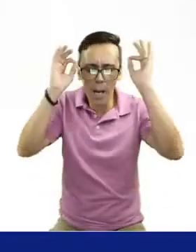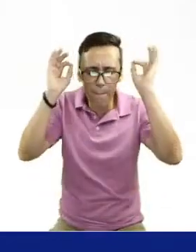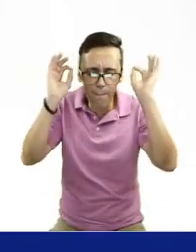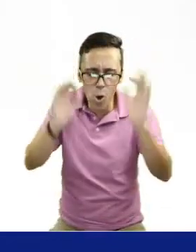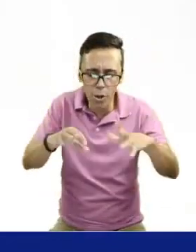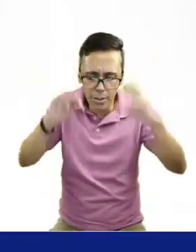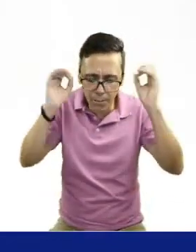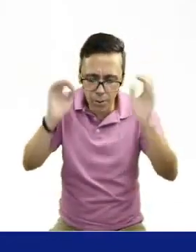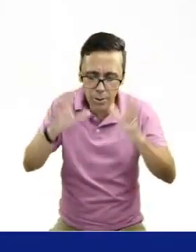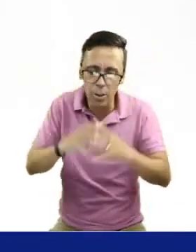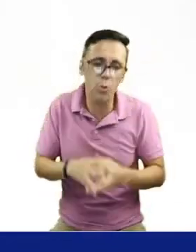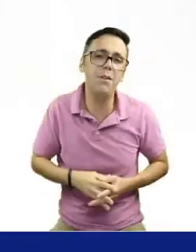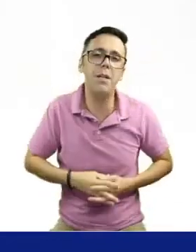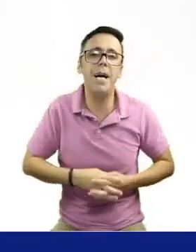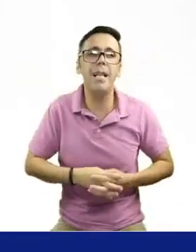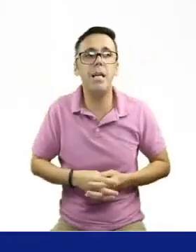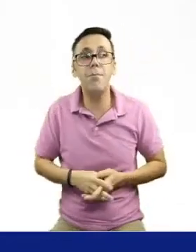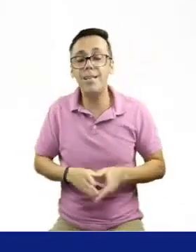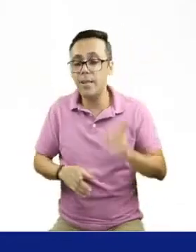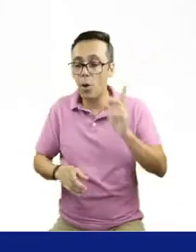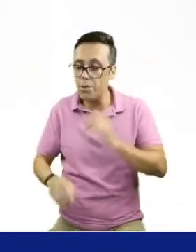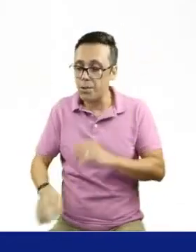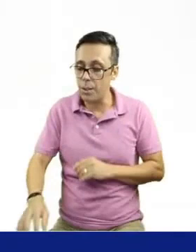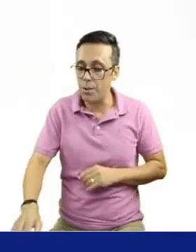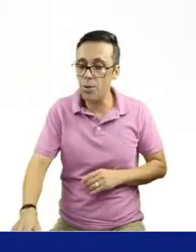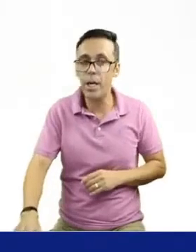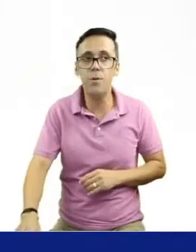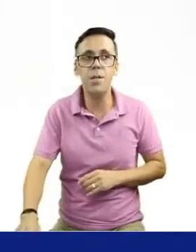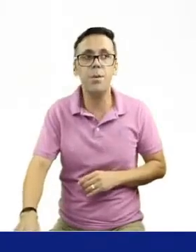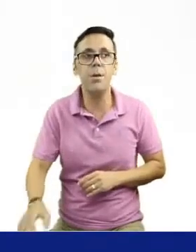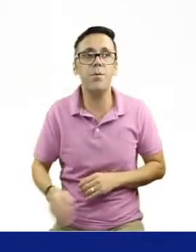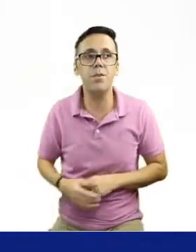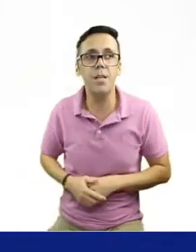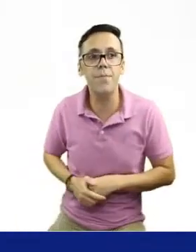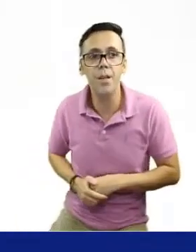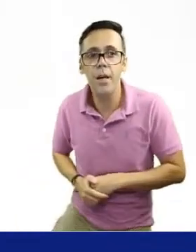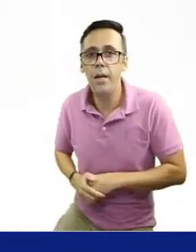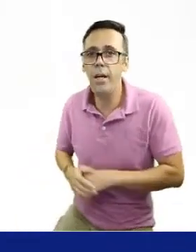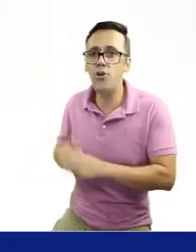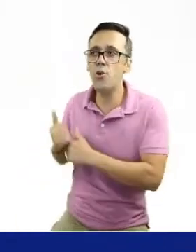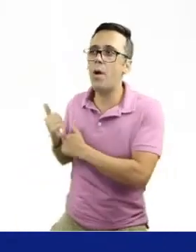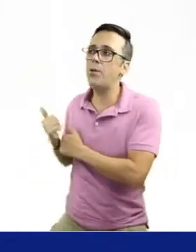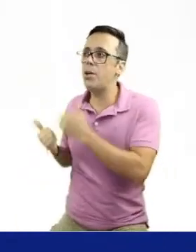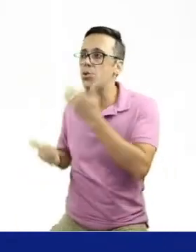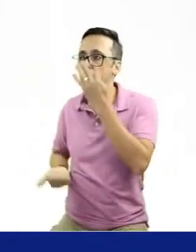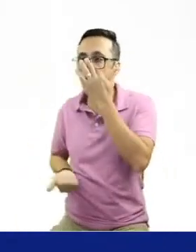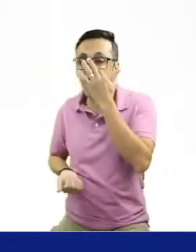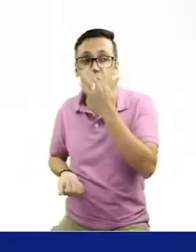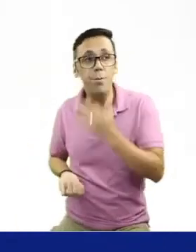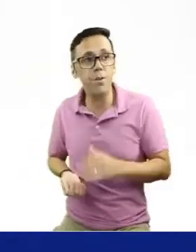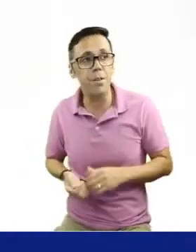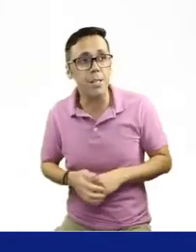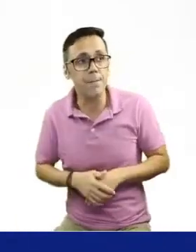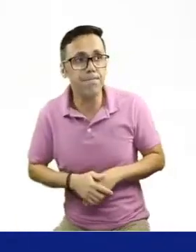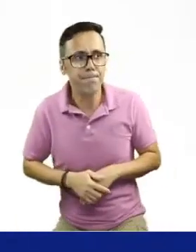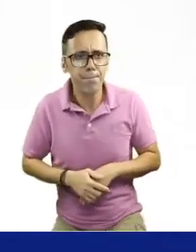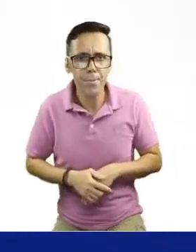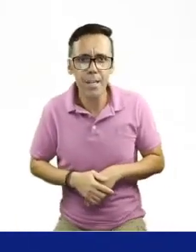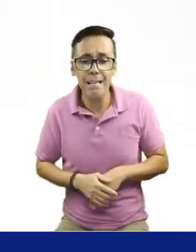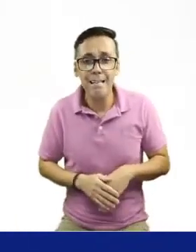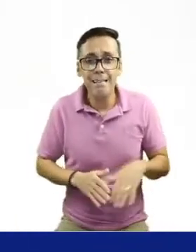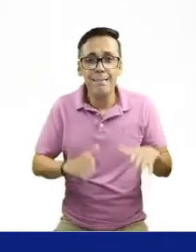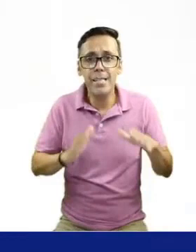aqui gera muita muita dúvida na galera mas é algo simples eu quero mostrar primeiro pra vocês Este quadro azul que apareceu para